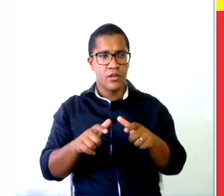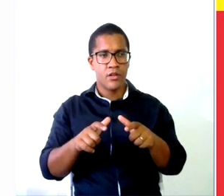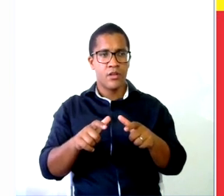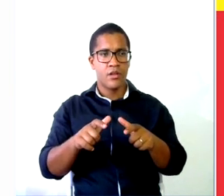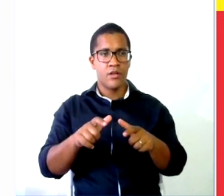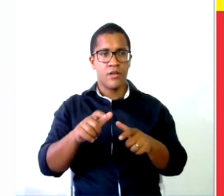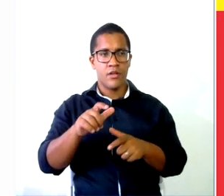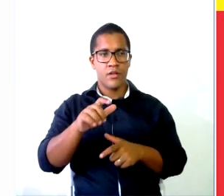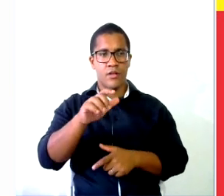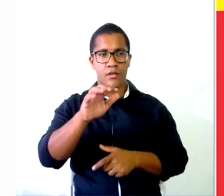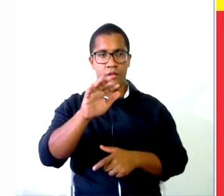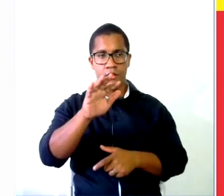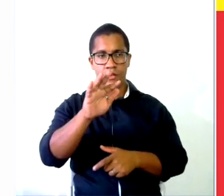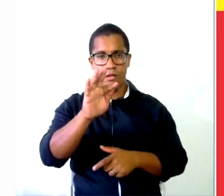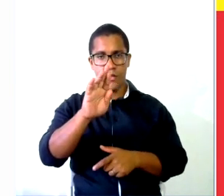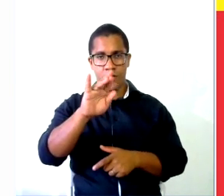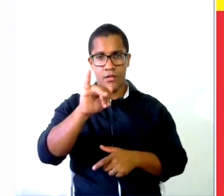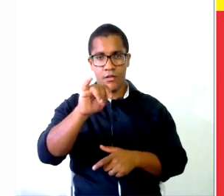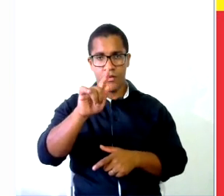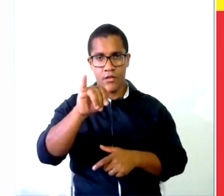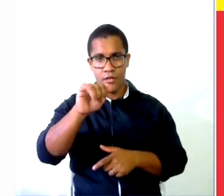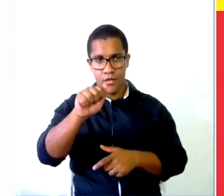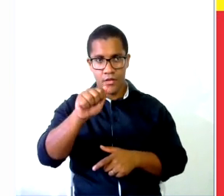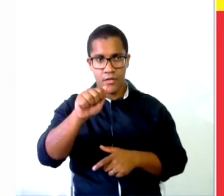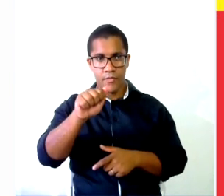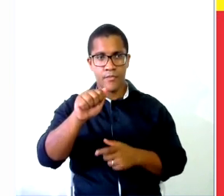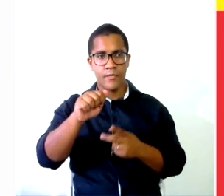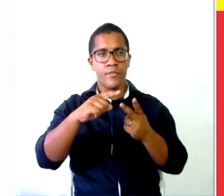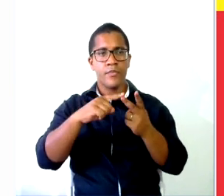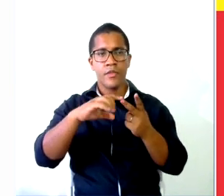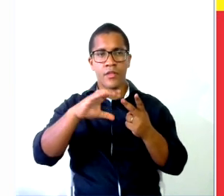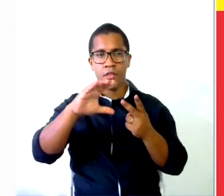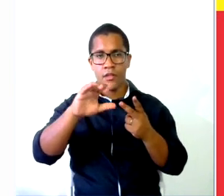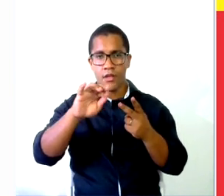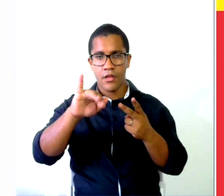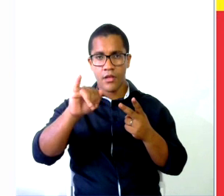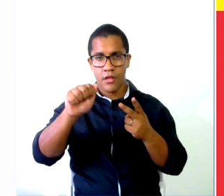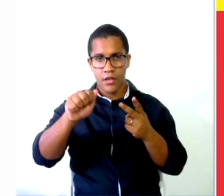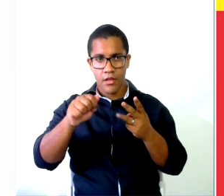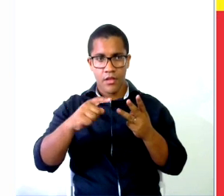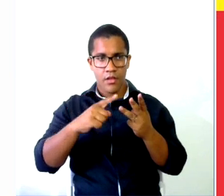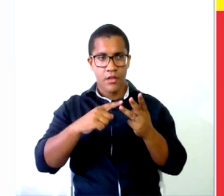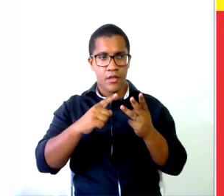na Trácia. Não é isso? E creio que a partir do século V